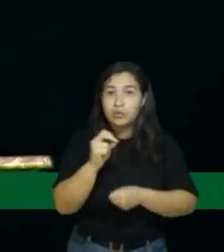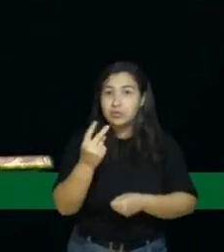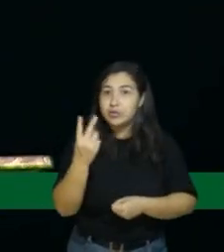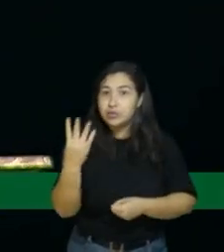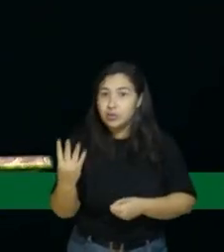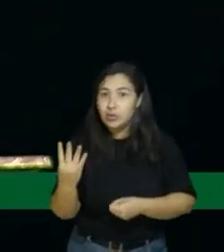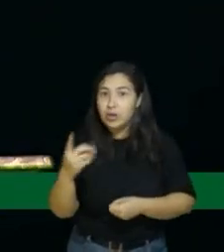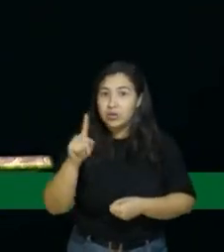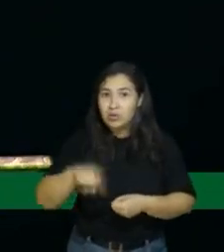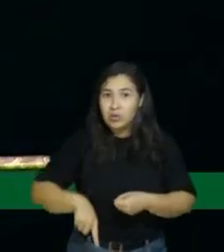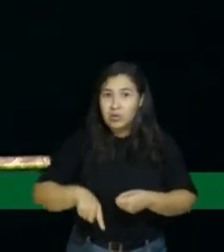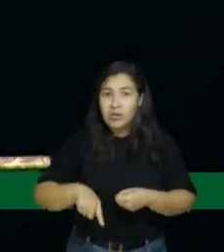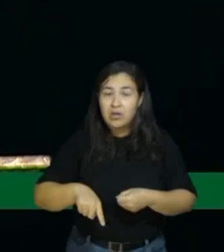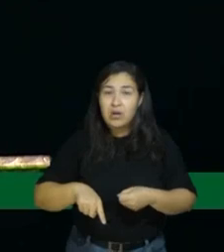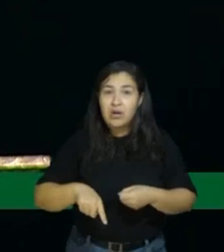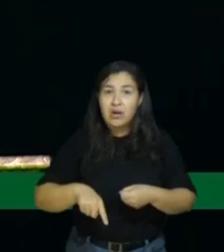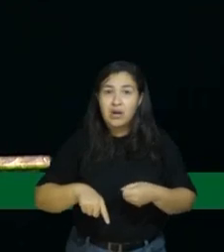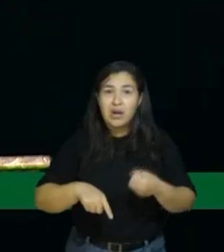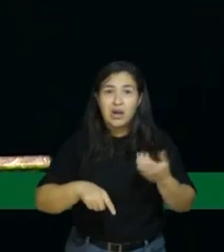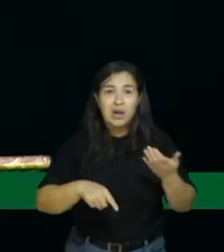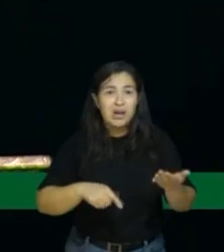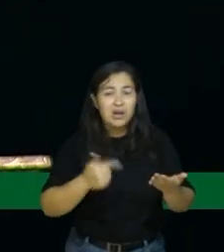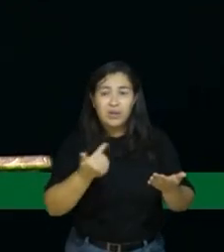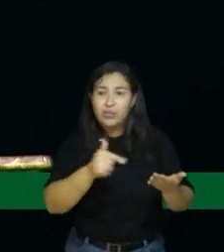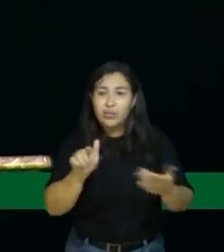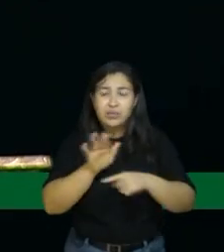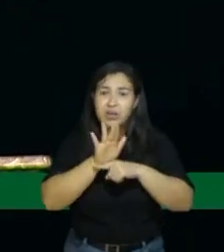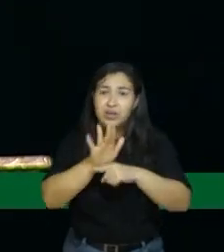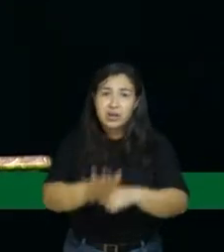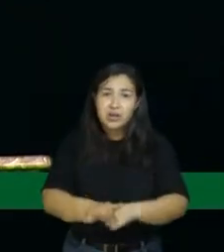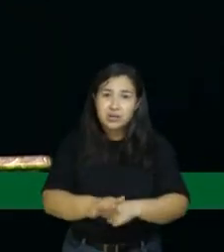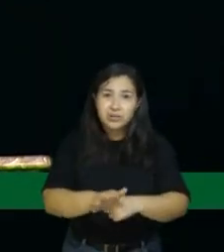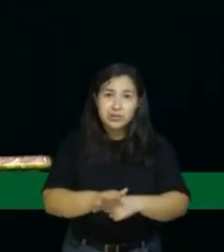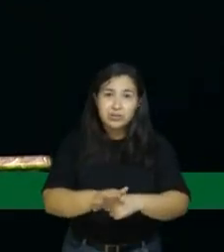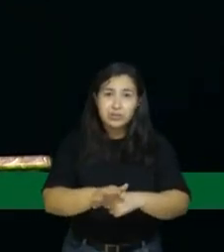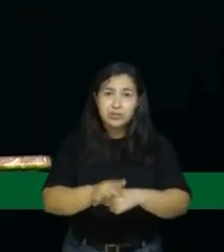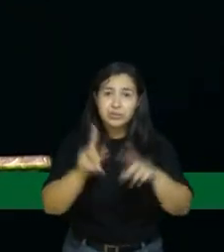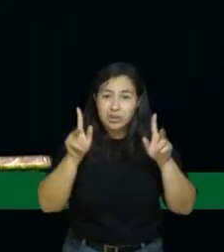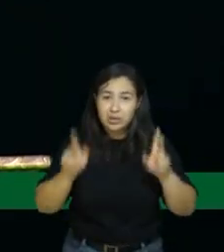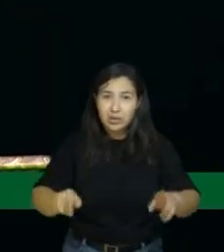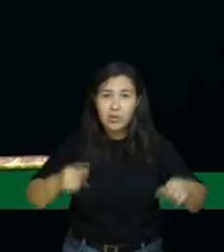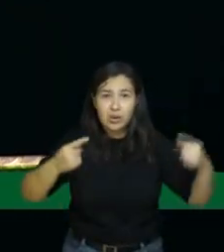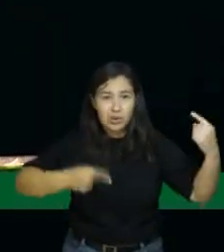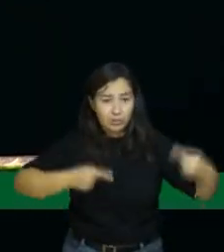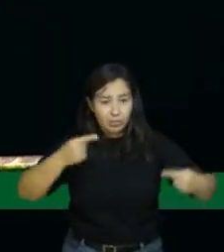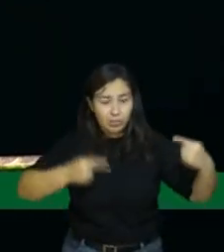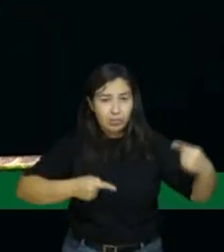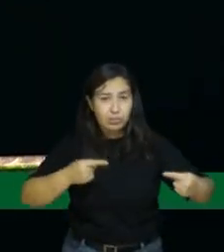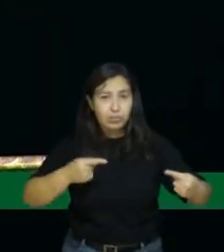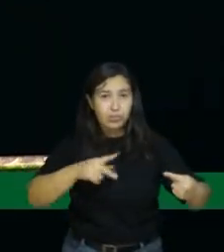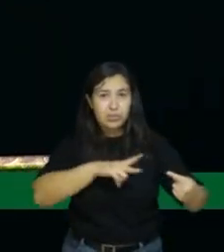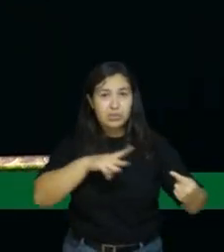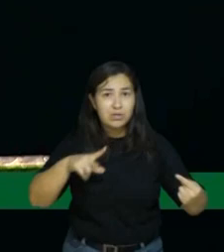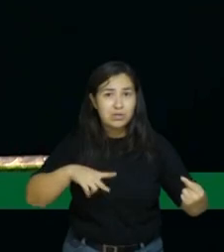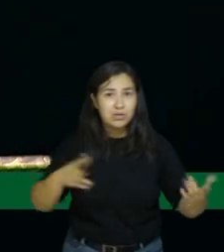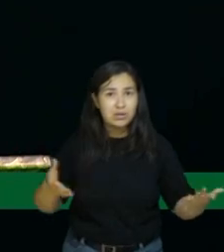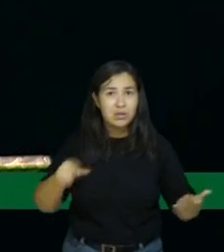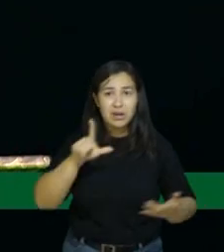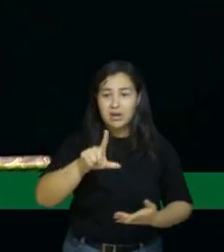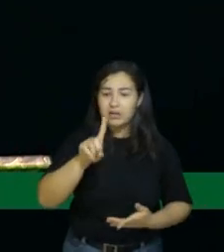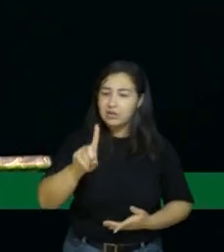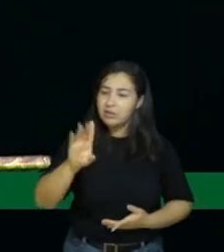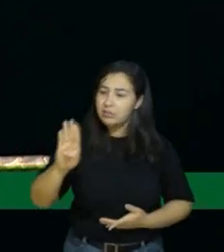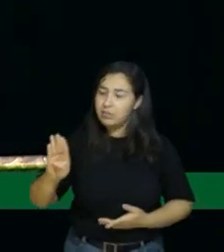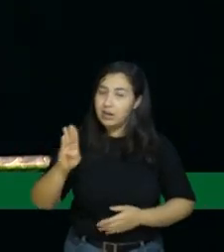contraturno para as crianças sem deficiência e não tenhamos a mesma política para as crianças com deficiência a LDB de